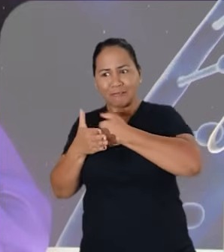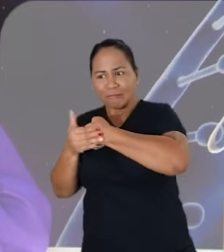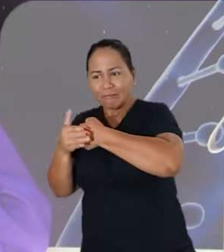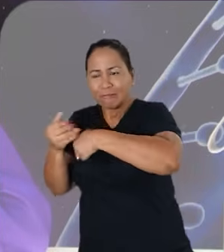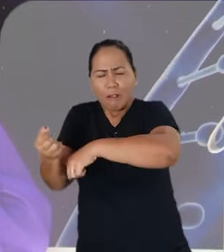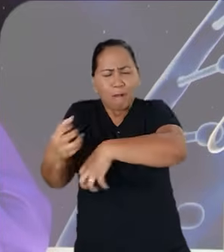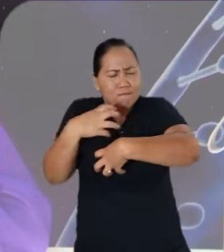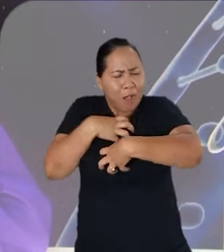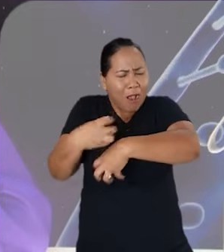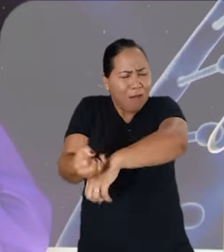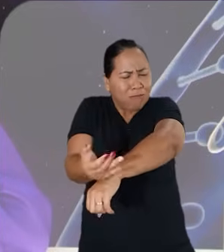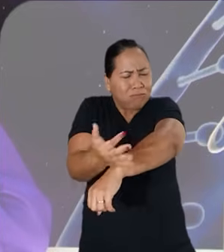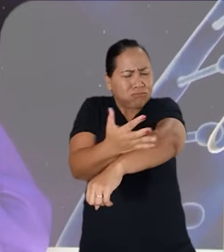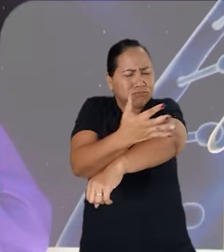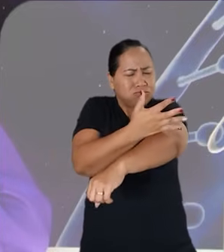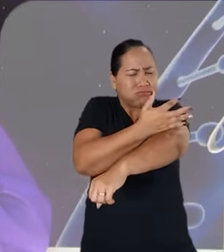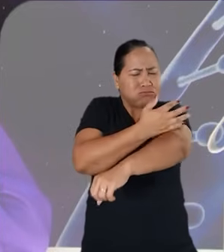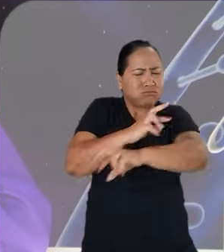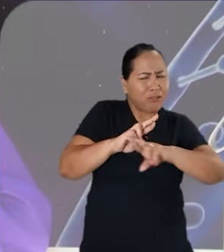que ali está o valor